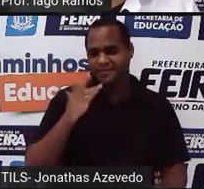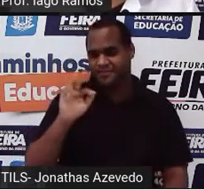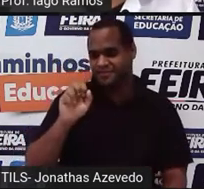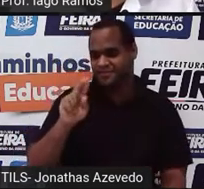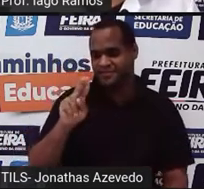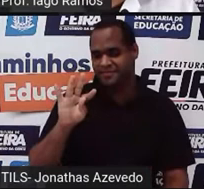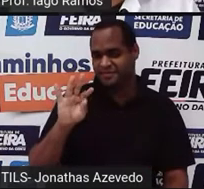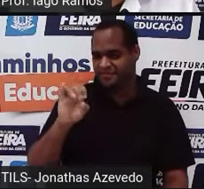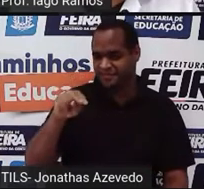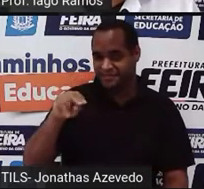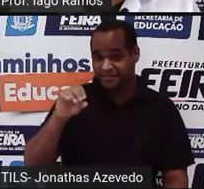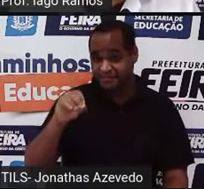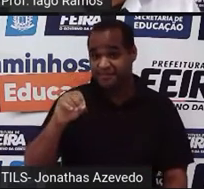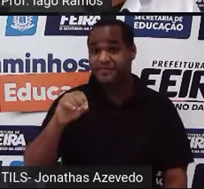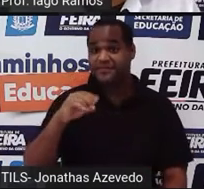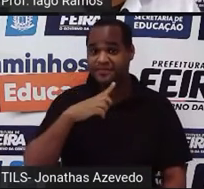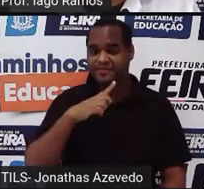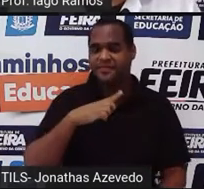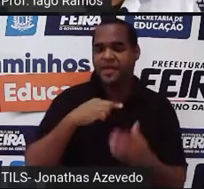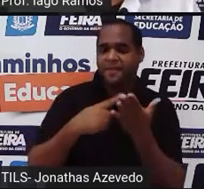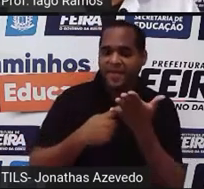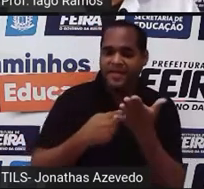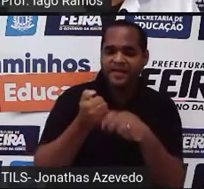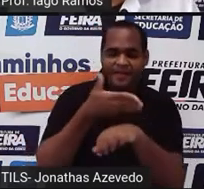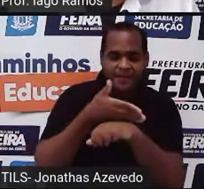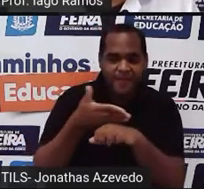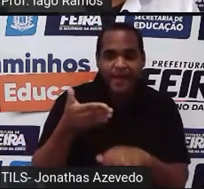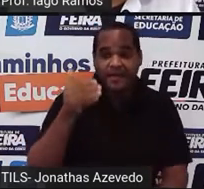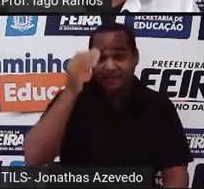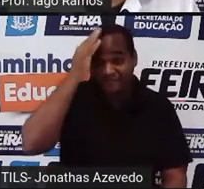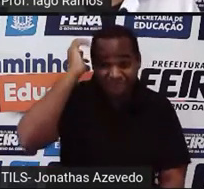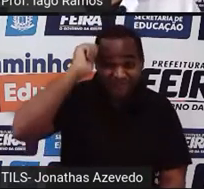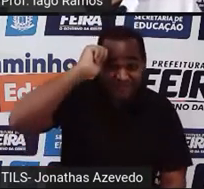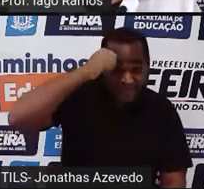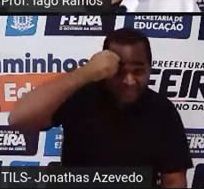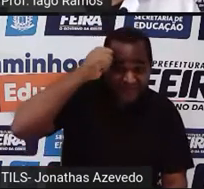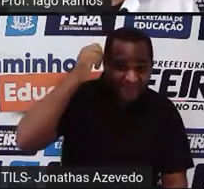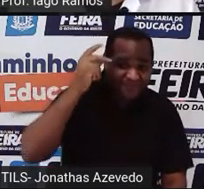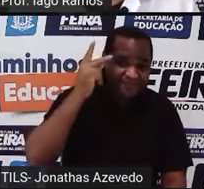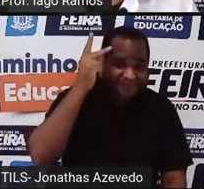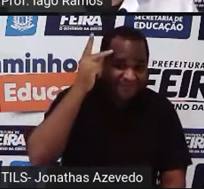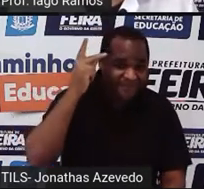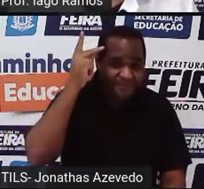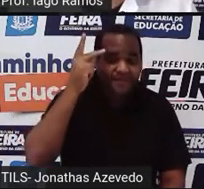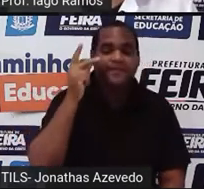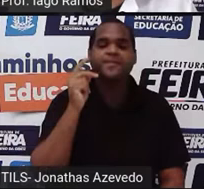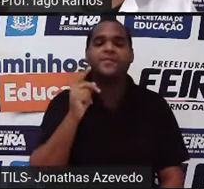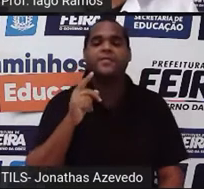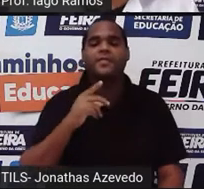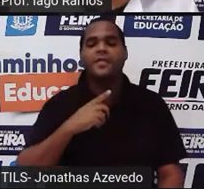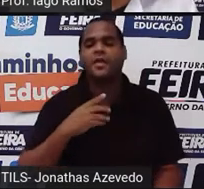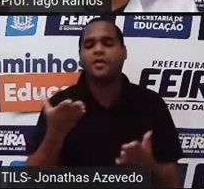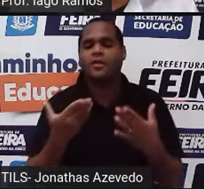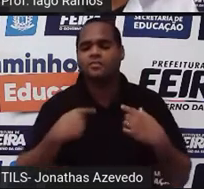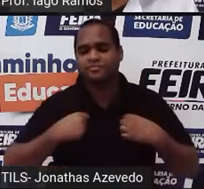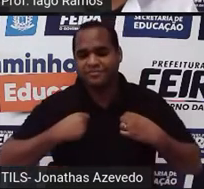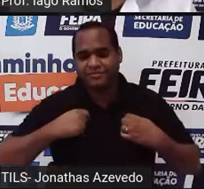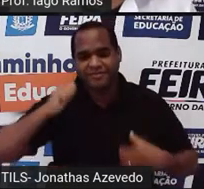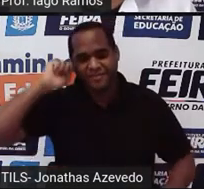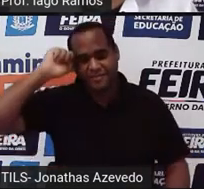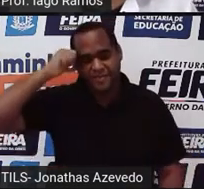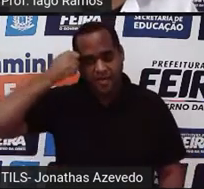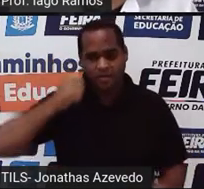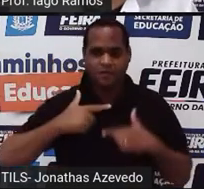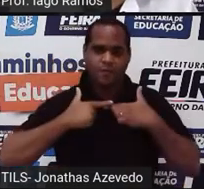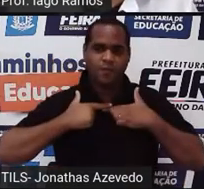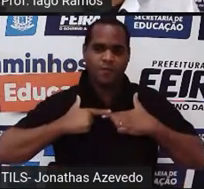Faustino Dias Lima, pele branca, cabelo preto. Nesse momento eu visto uma camisa preta que não